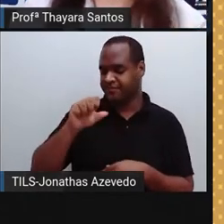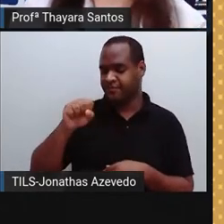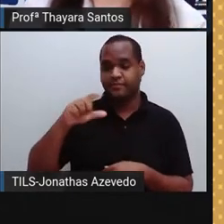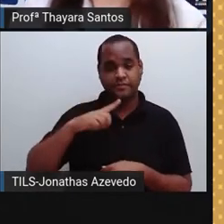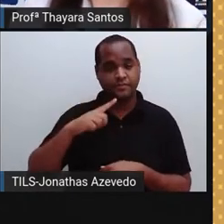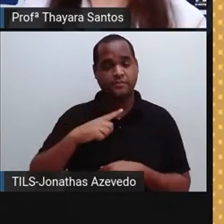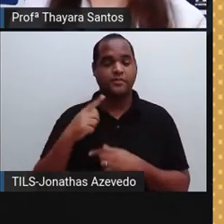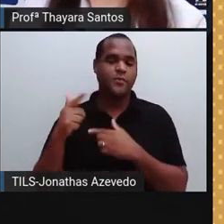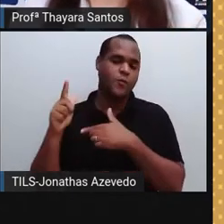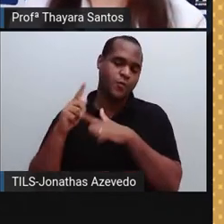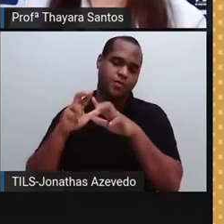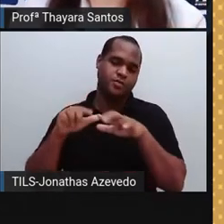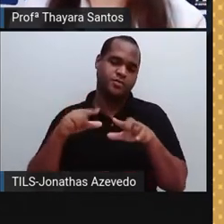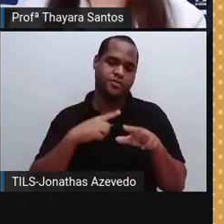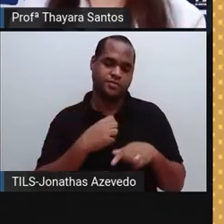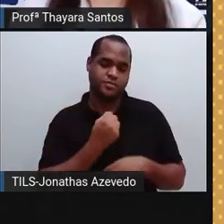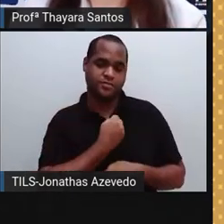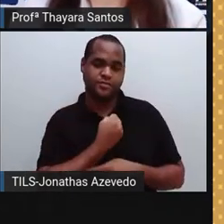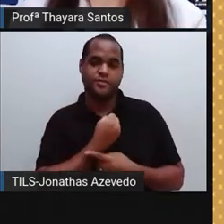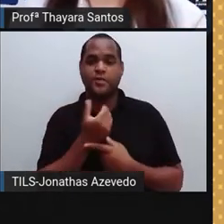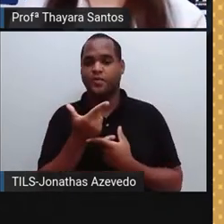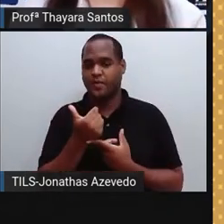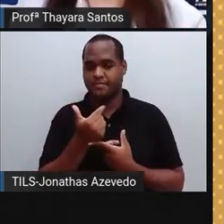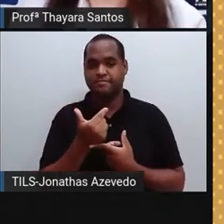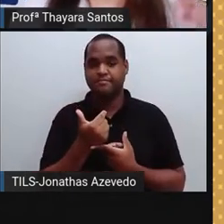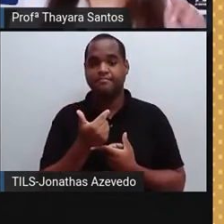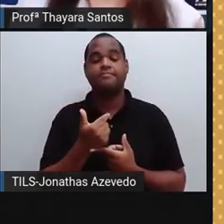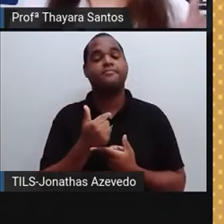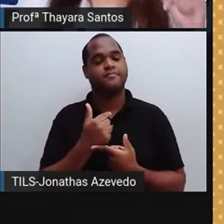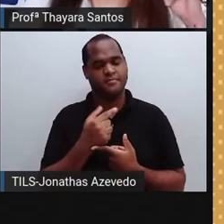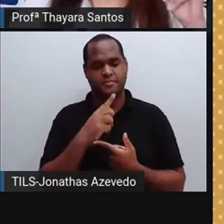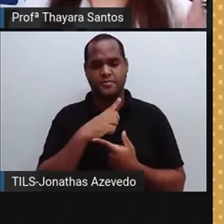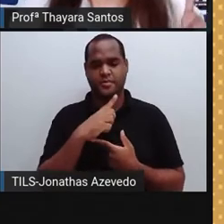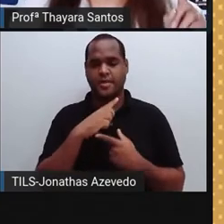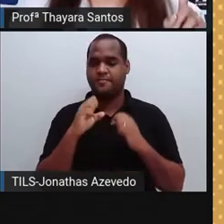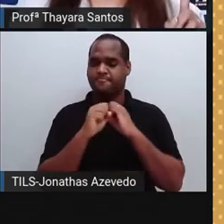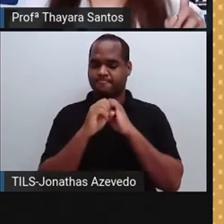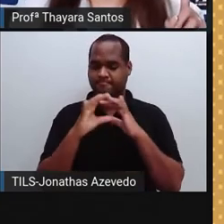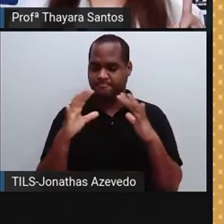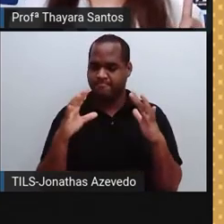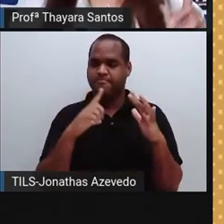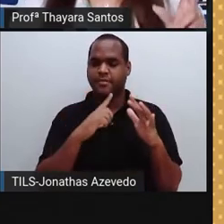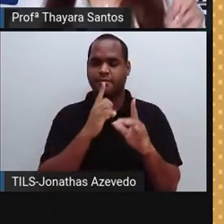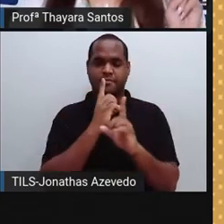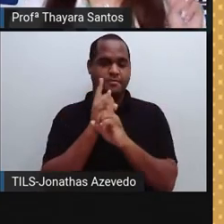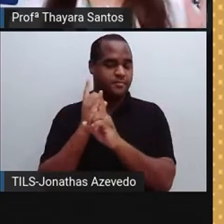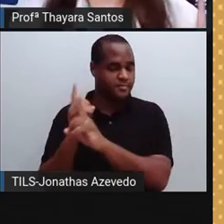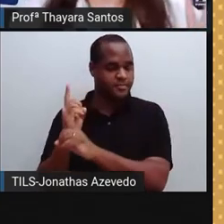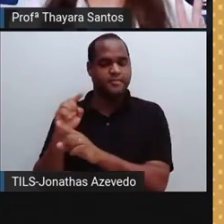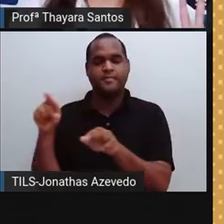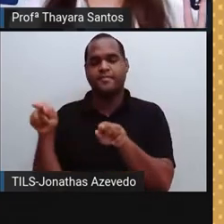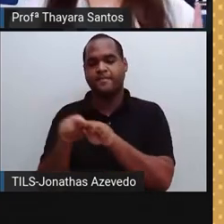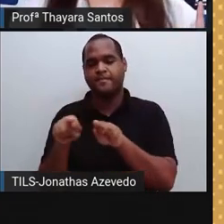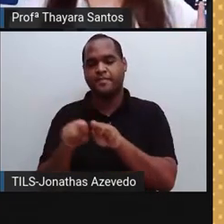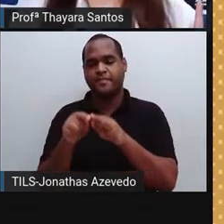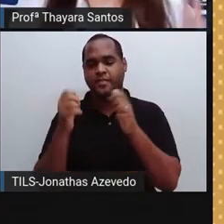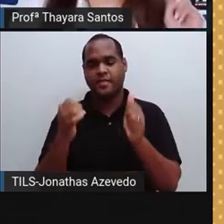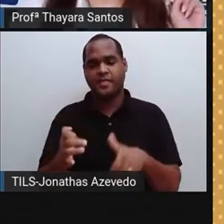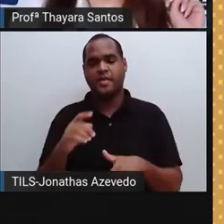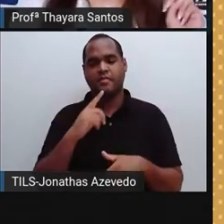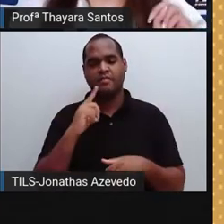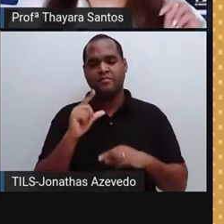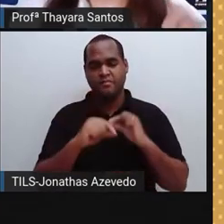que está lá, no caso, o número 12. Então, a gente já descobriu o número atômico desse elemento, a gente já descobriu o número de massa